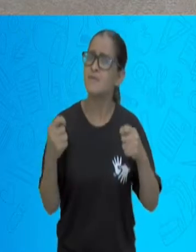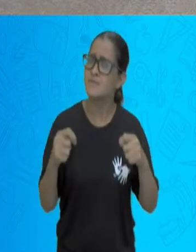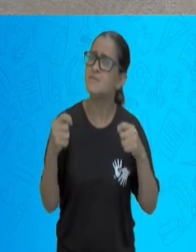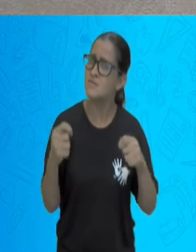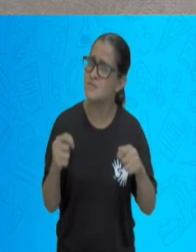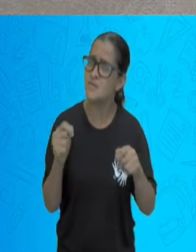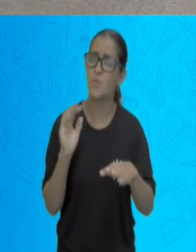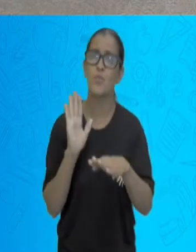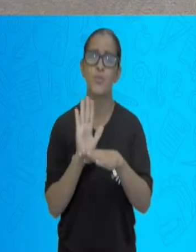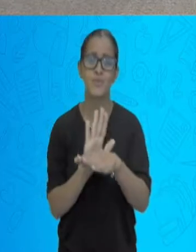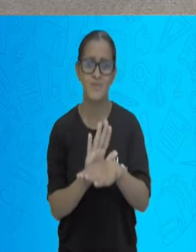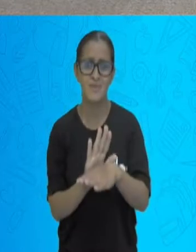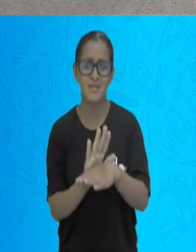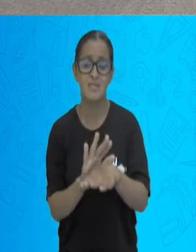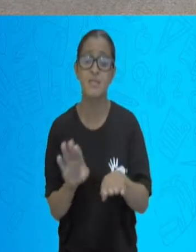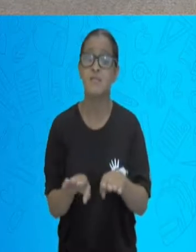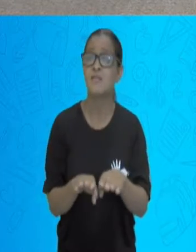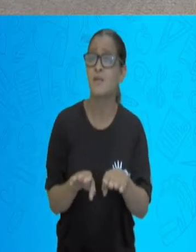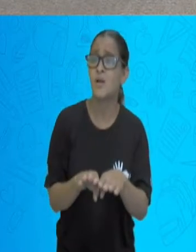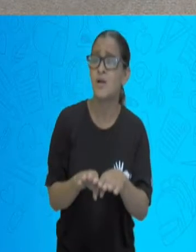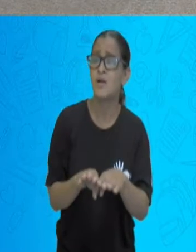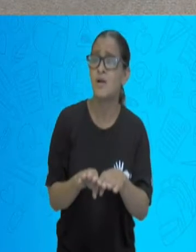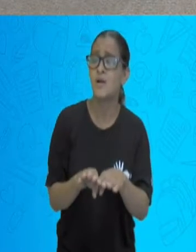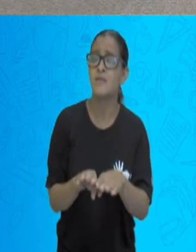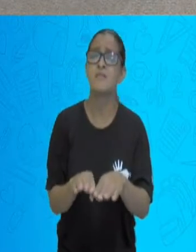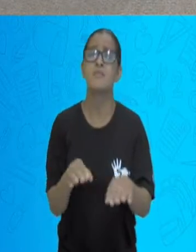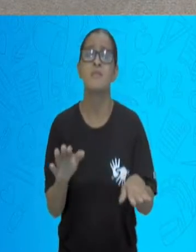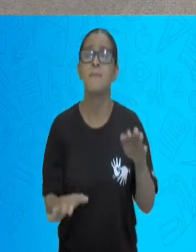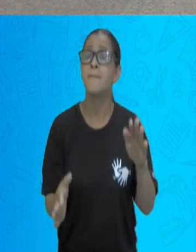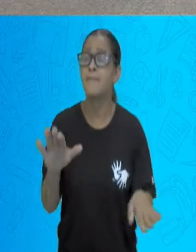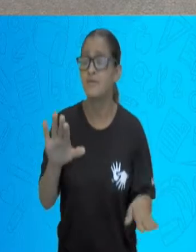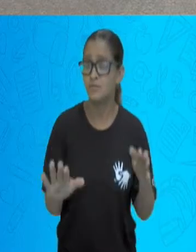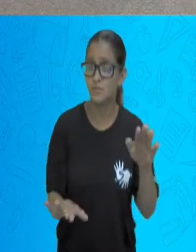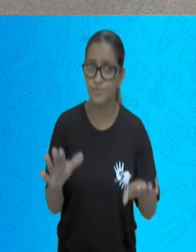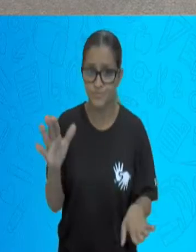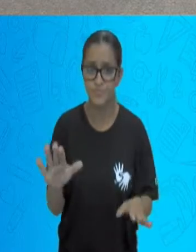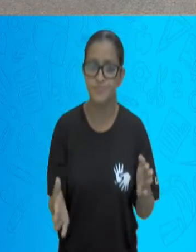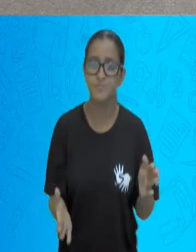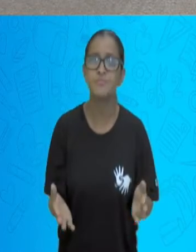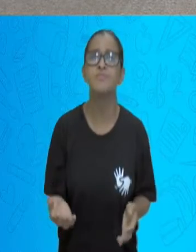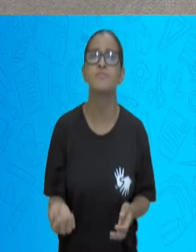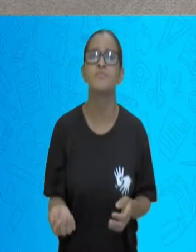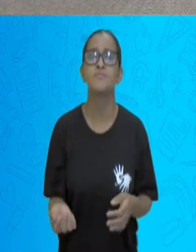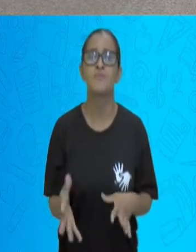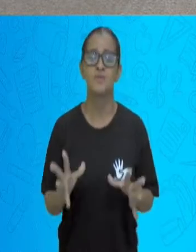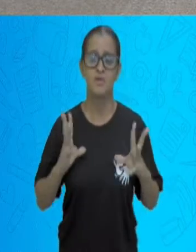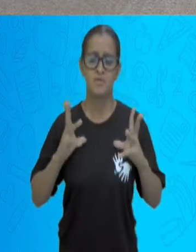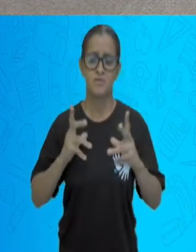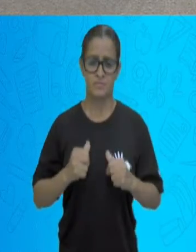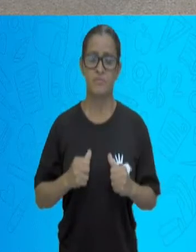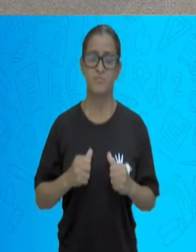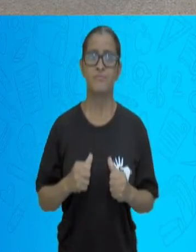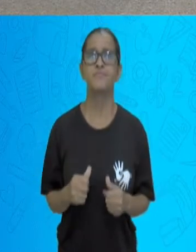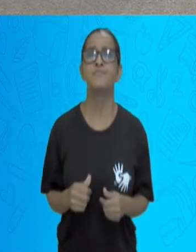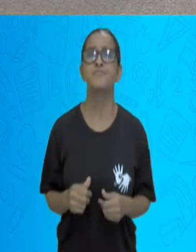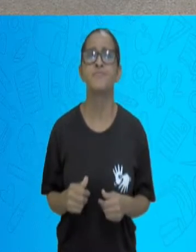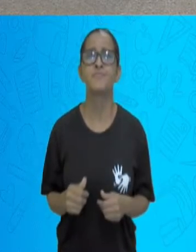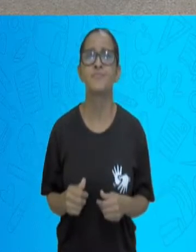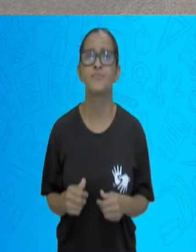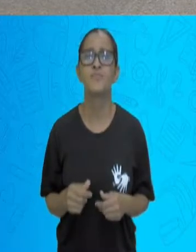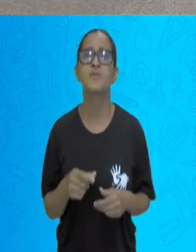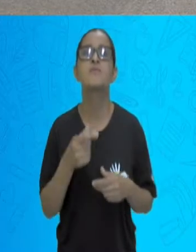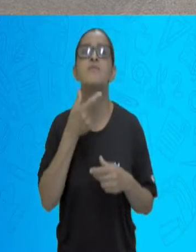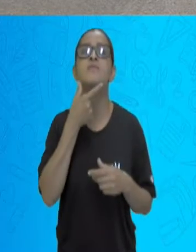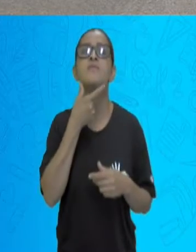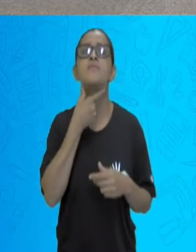aquecer, ele vai umidificar e também vai fazer um processo de filtragem. Bom, passada